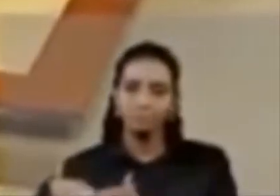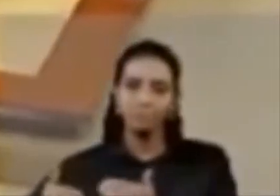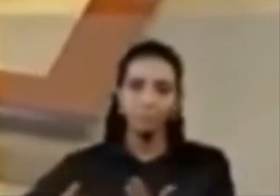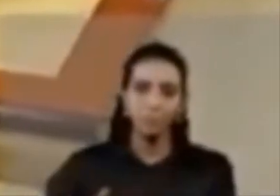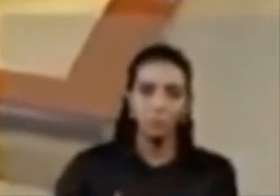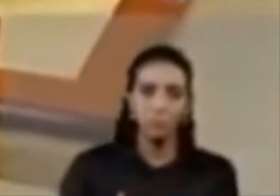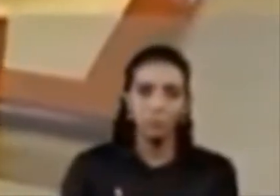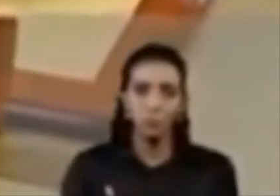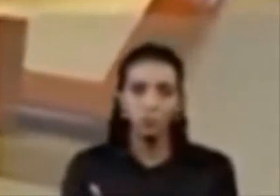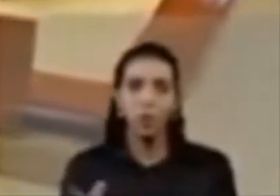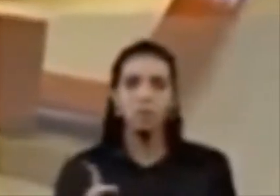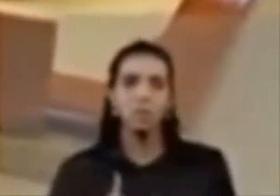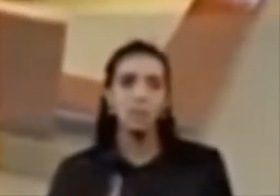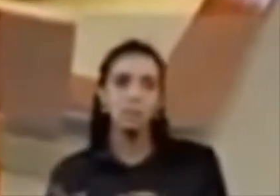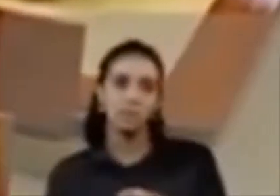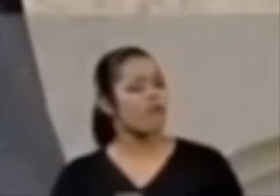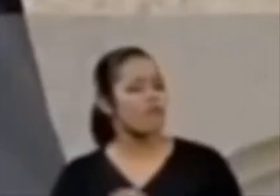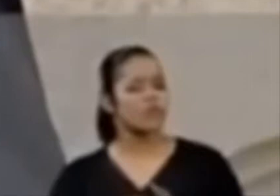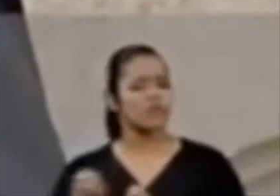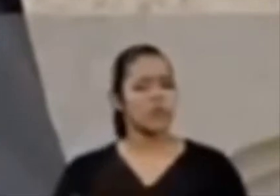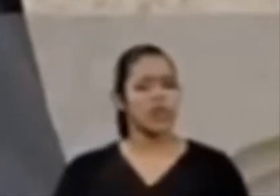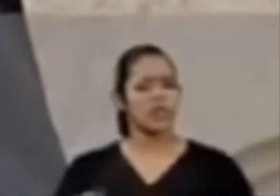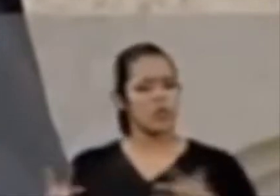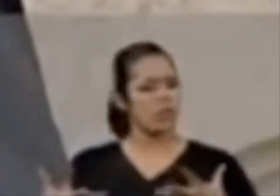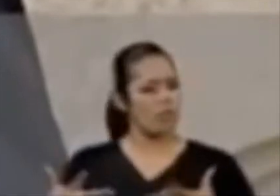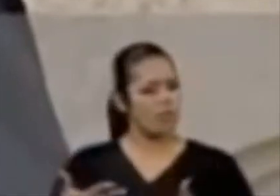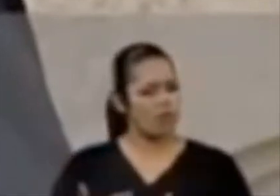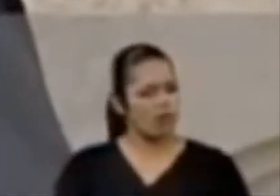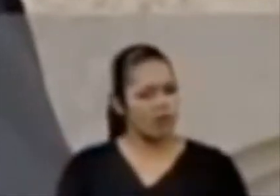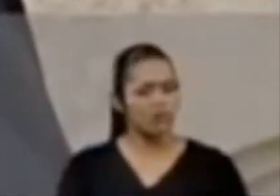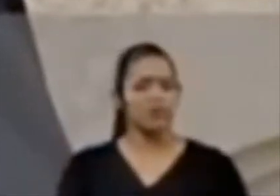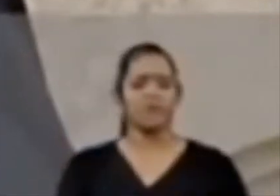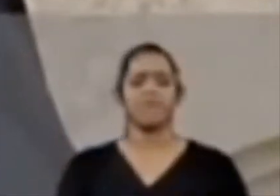pelo próximo biênio. Aos 50 anos,